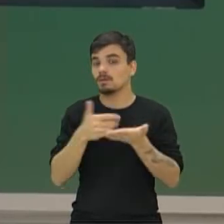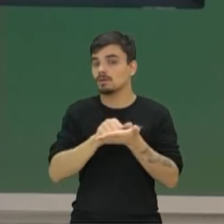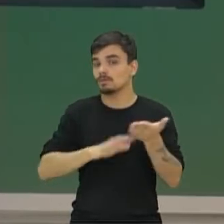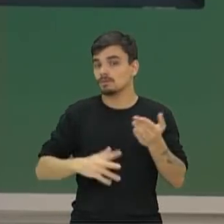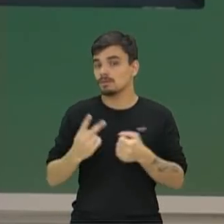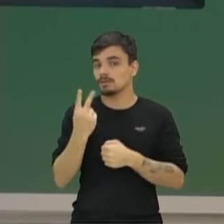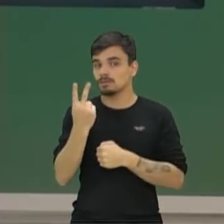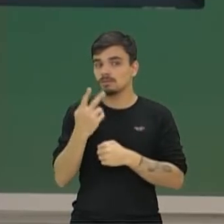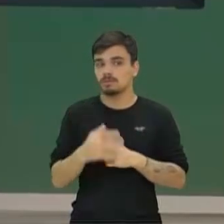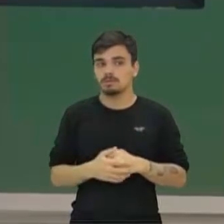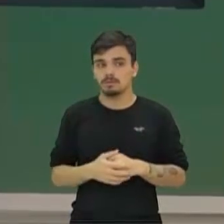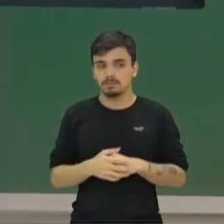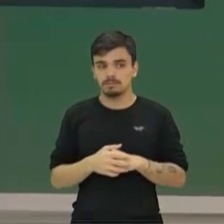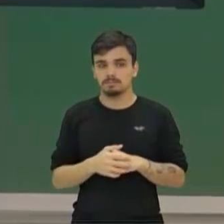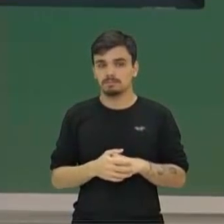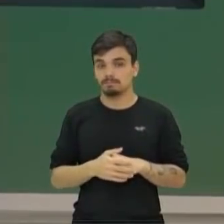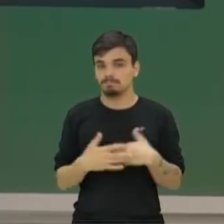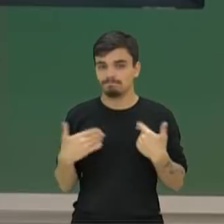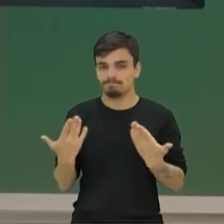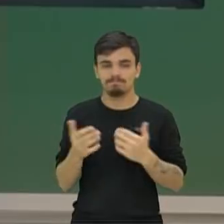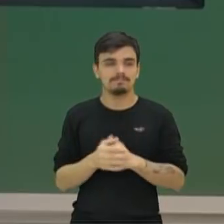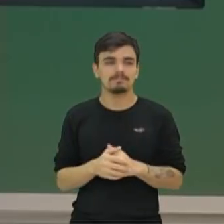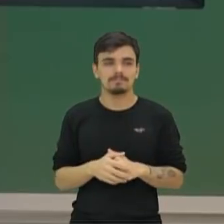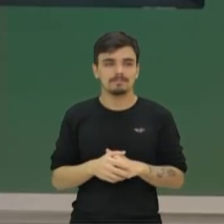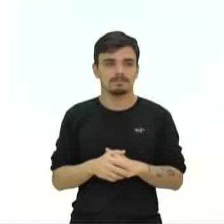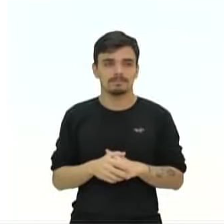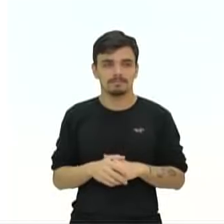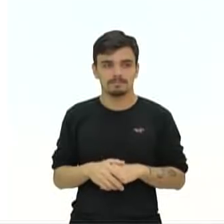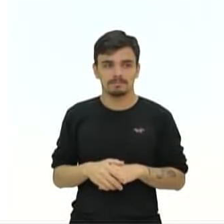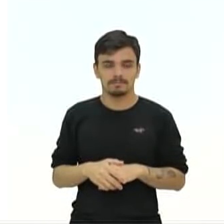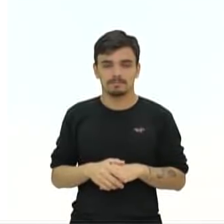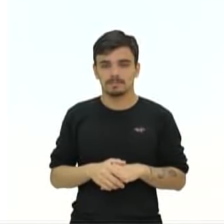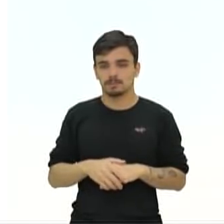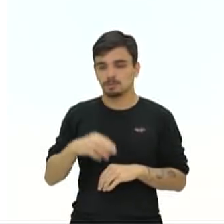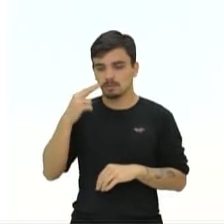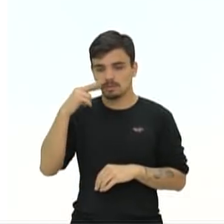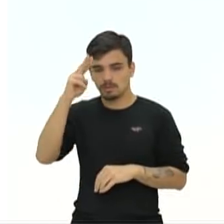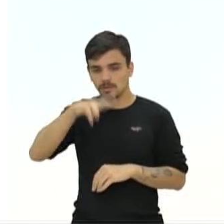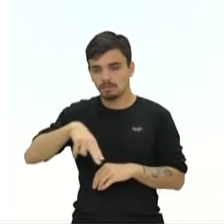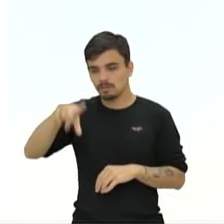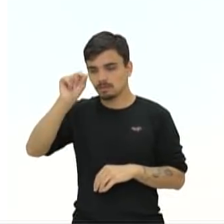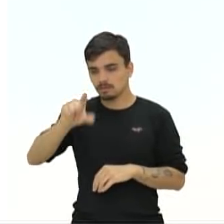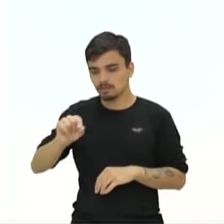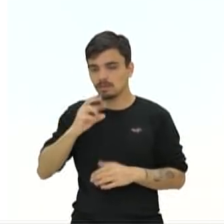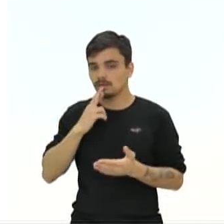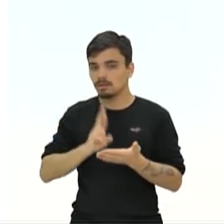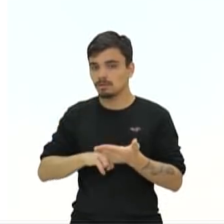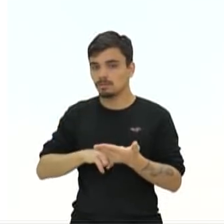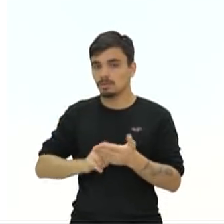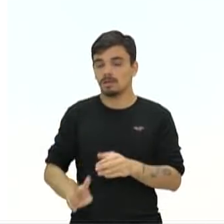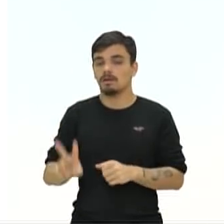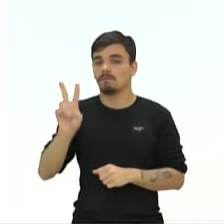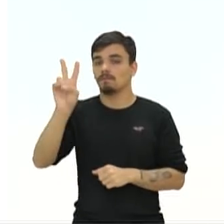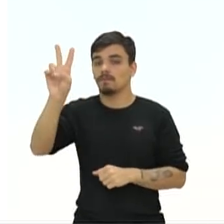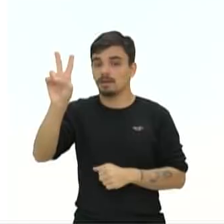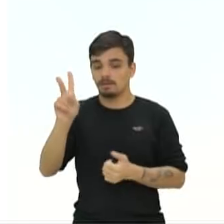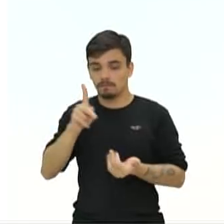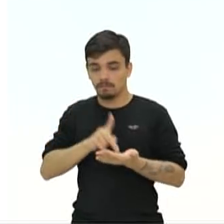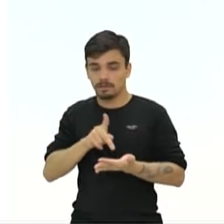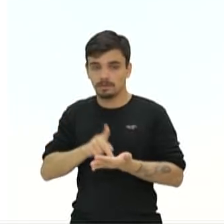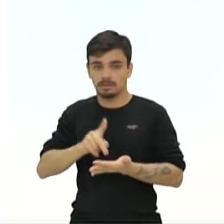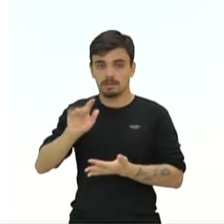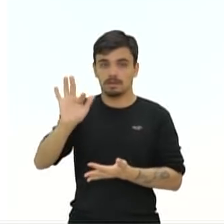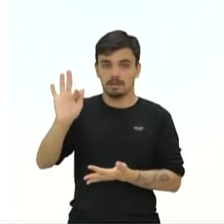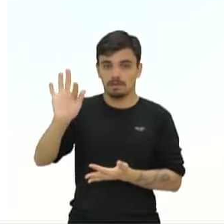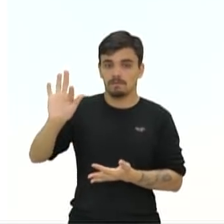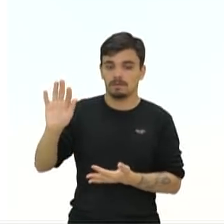nossa atividade. Opa! Vamos lá. Avalie a alternativa e responda V para verdadeiras e